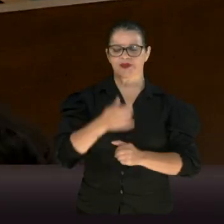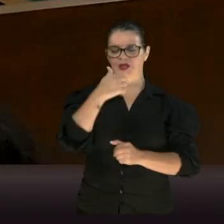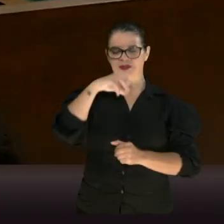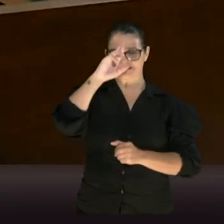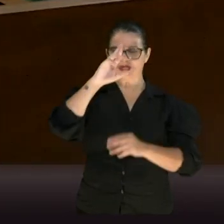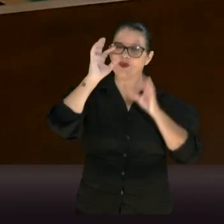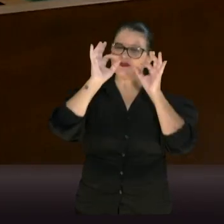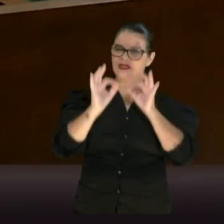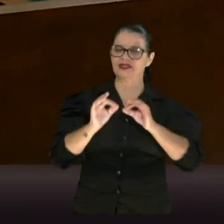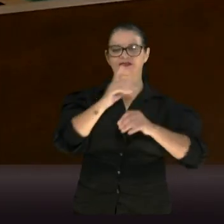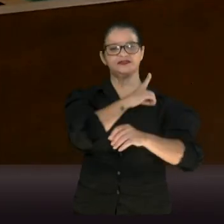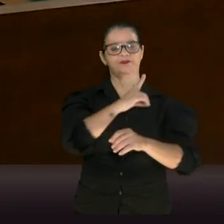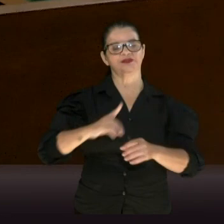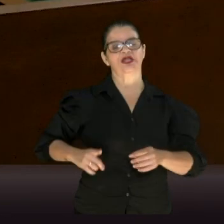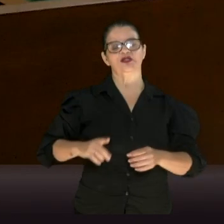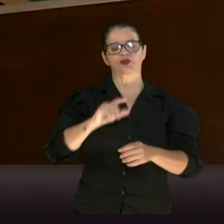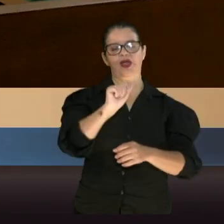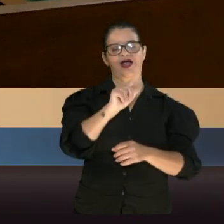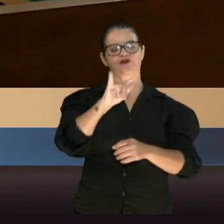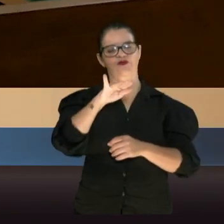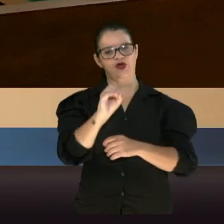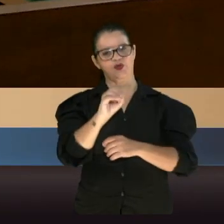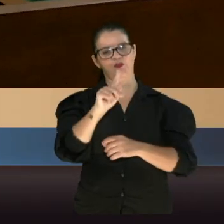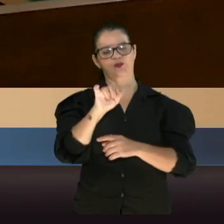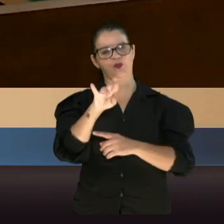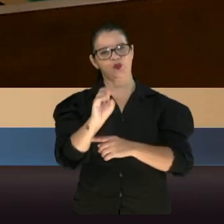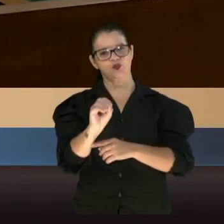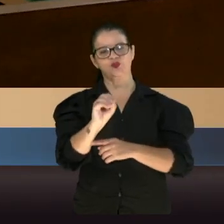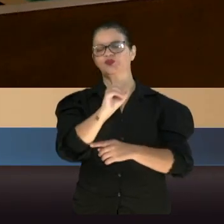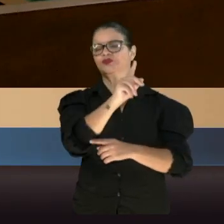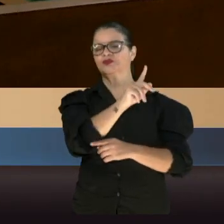Excelentíssimo senhor deputado Álvaro Porto, presidente desta casa,